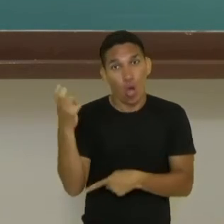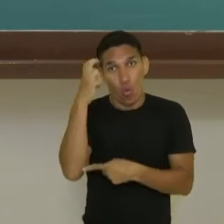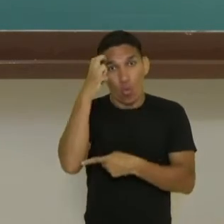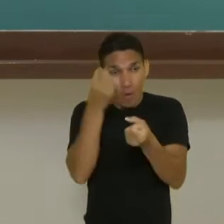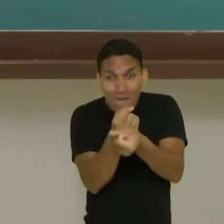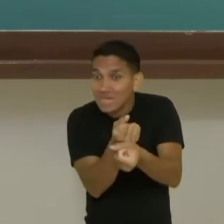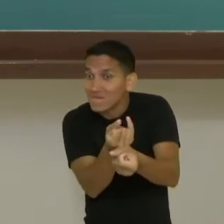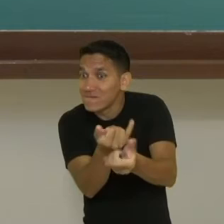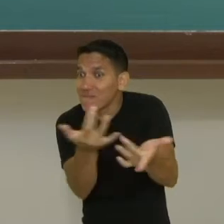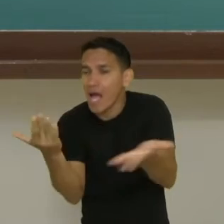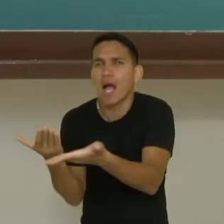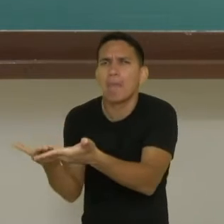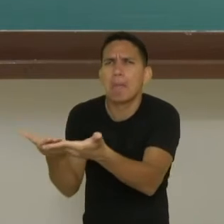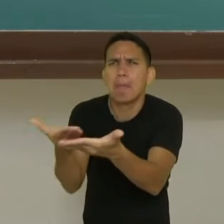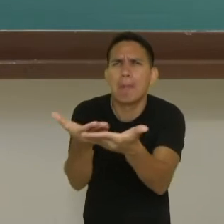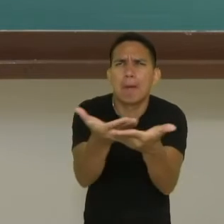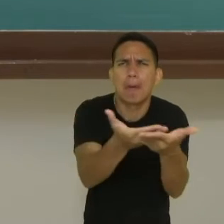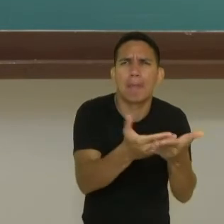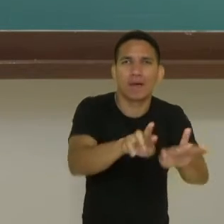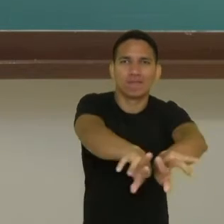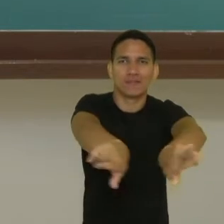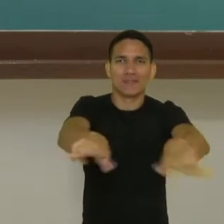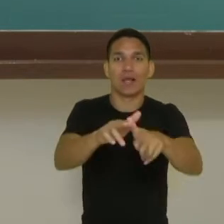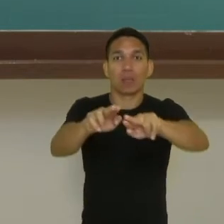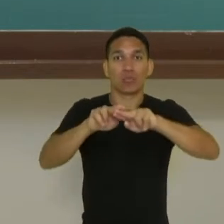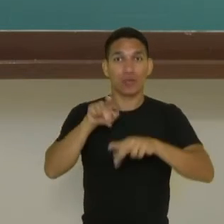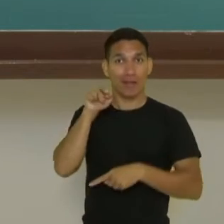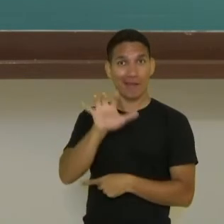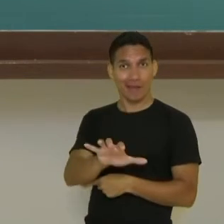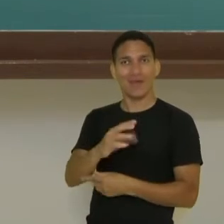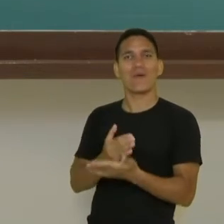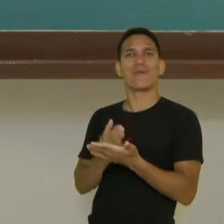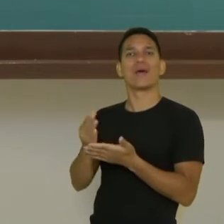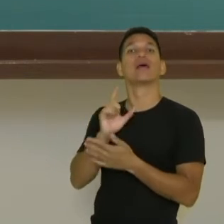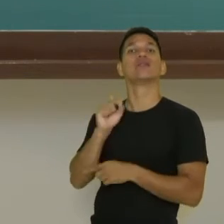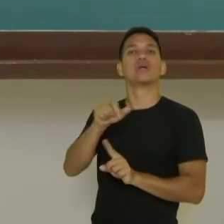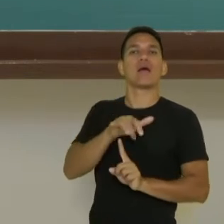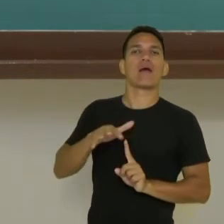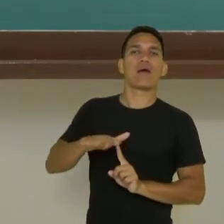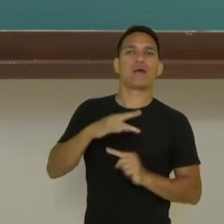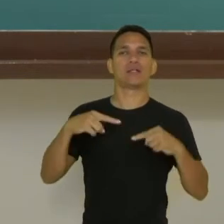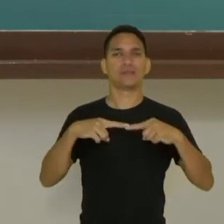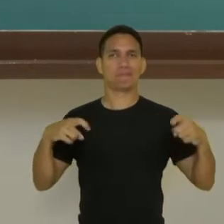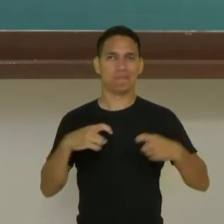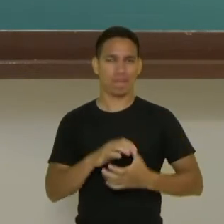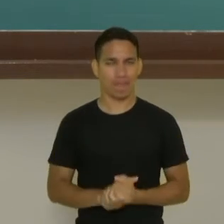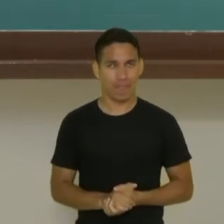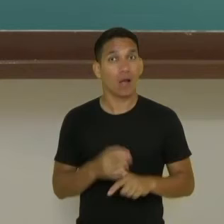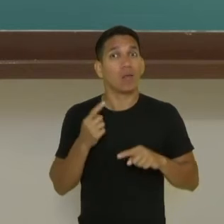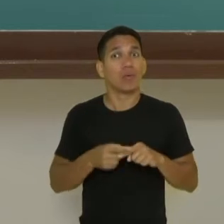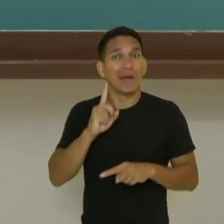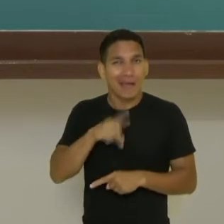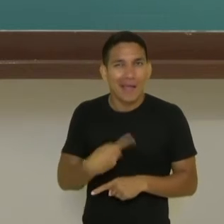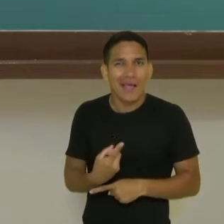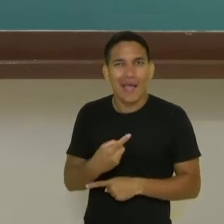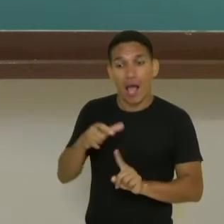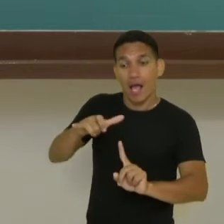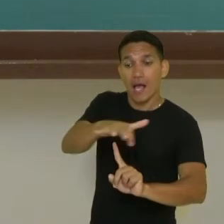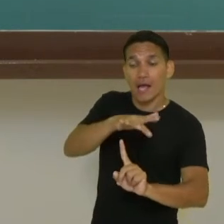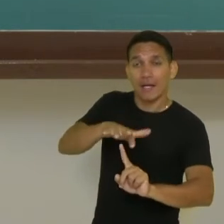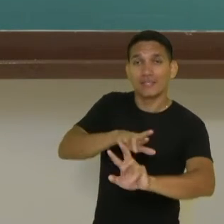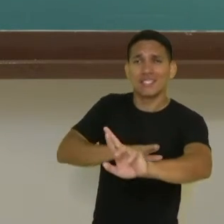sim, entramos na chamada antropologia científica, que é a antropologia da